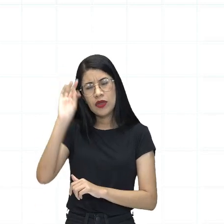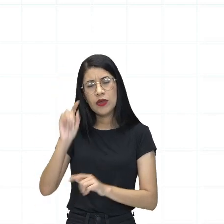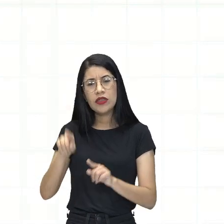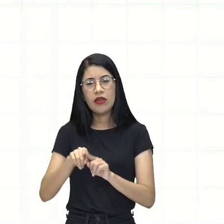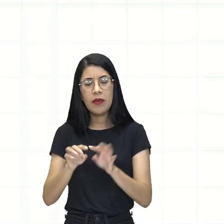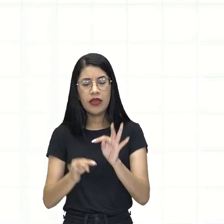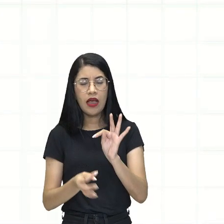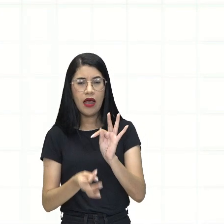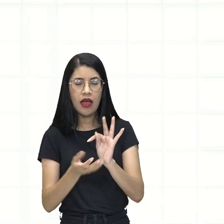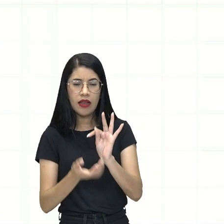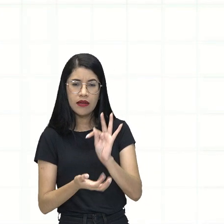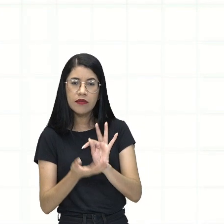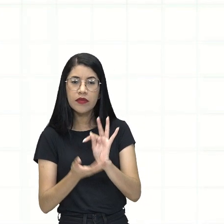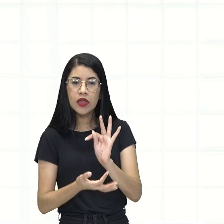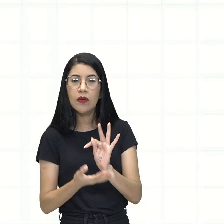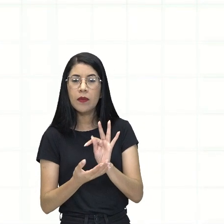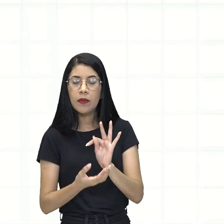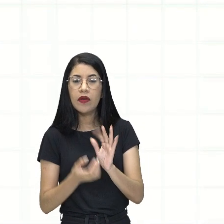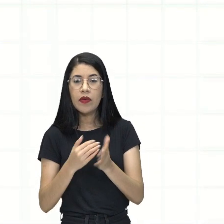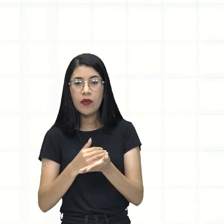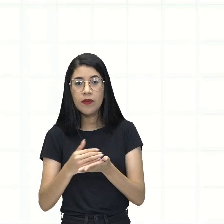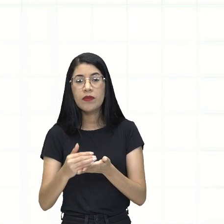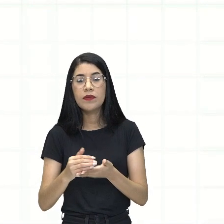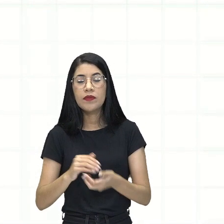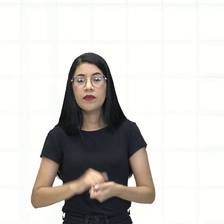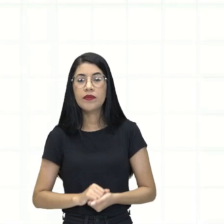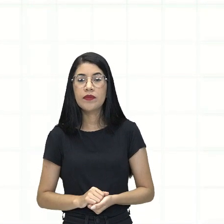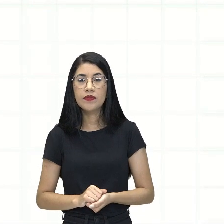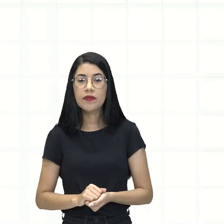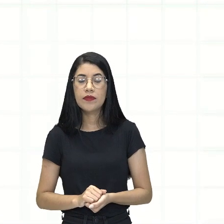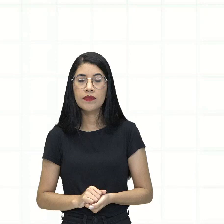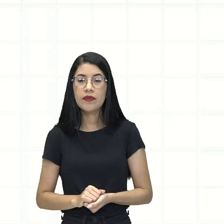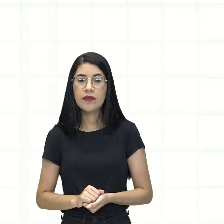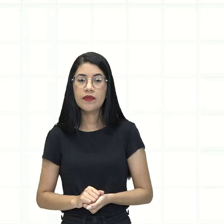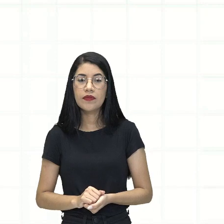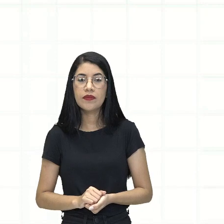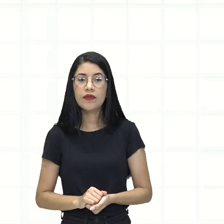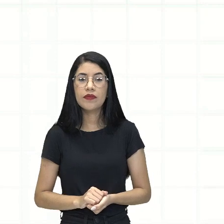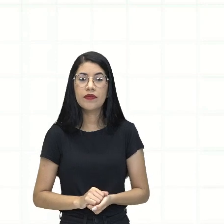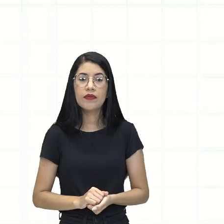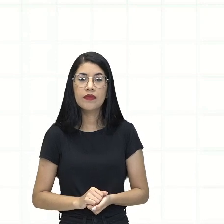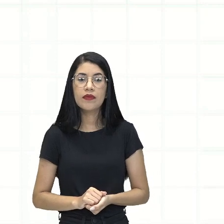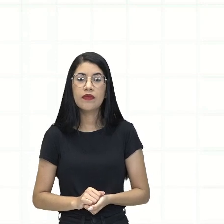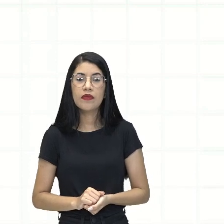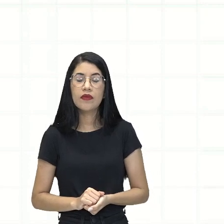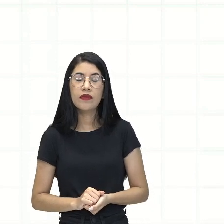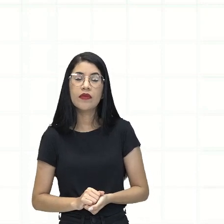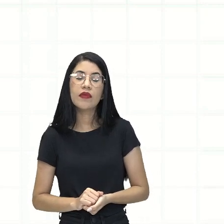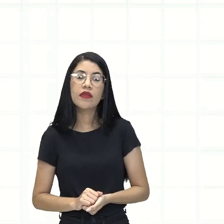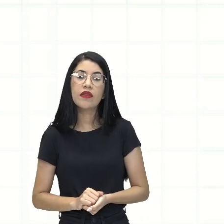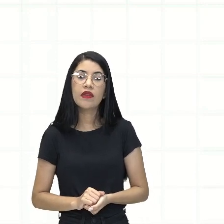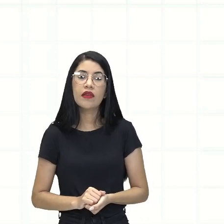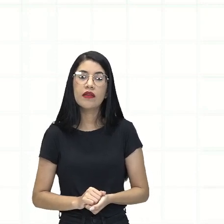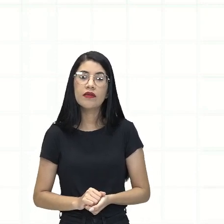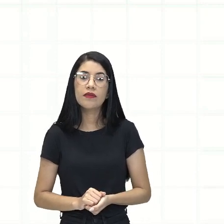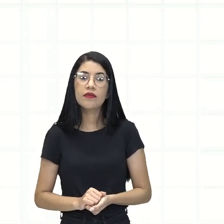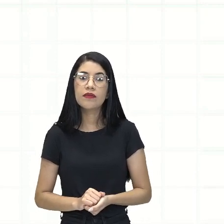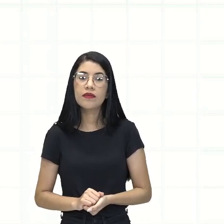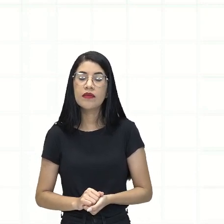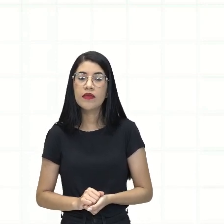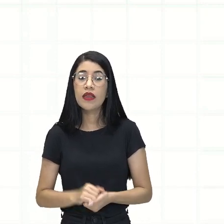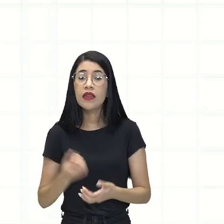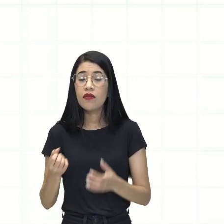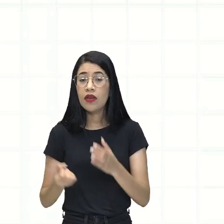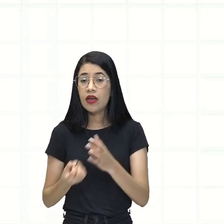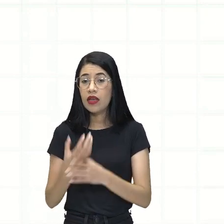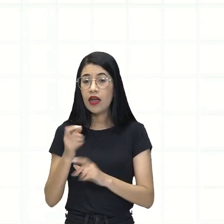também envolvidas, né, o desenvolvimento da termodinâmica. Então, houve aí com isso o estabelecimento